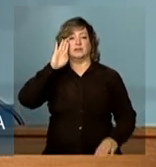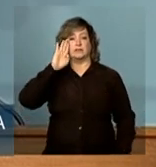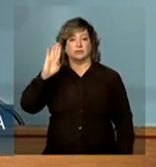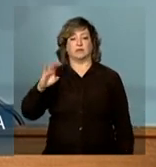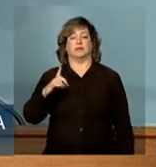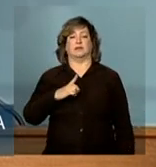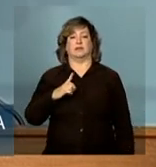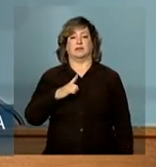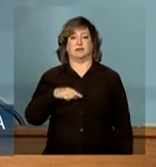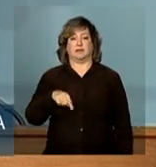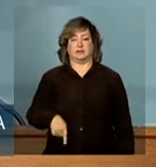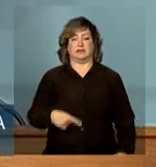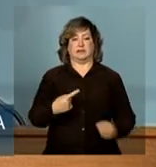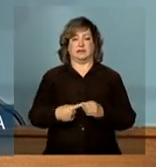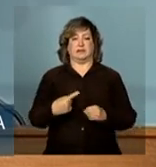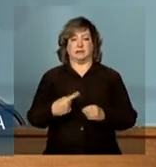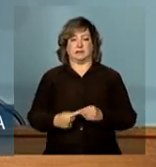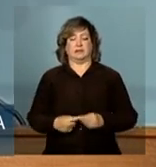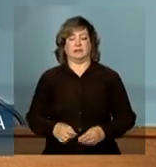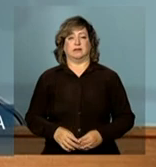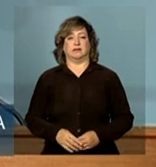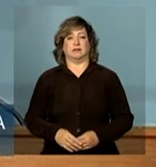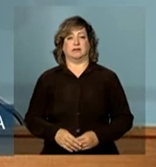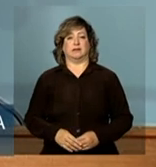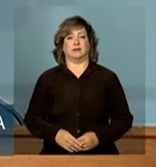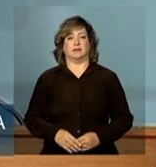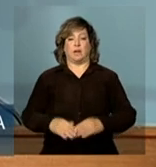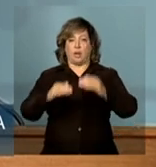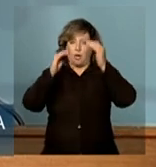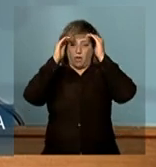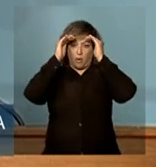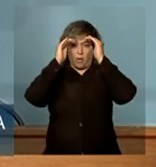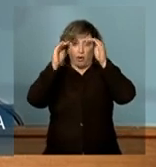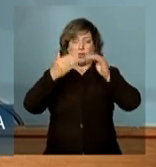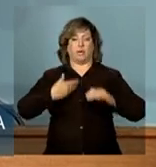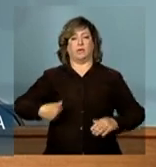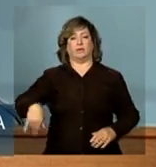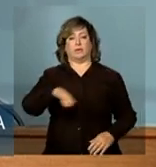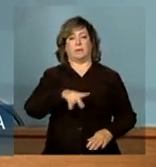cidade que honra